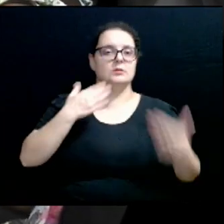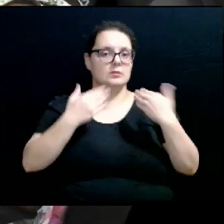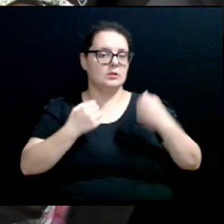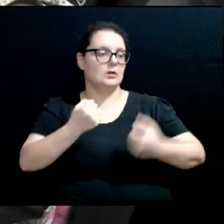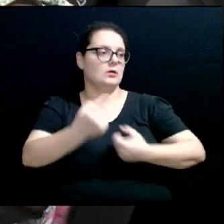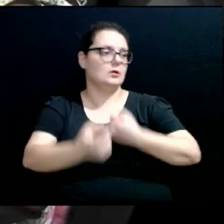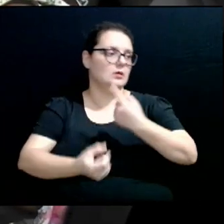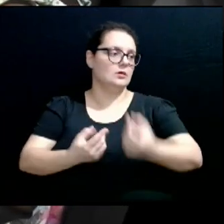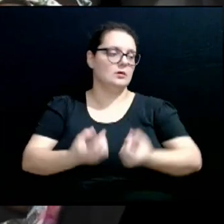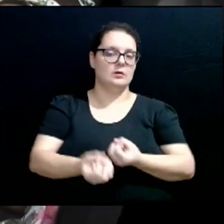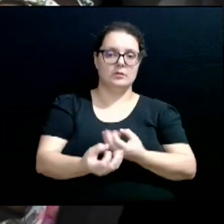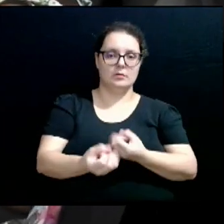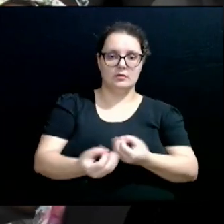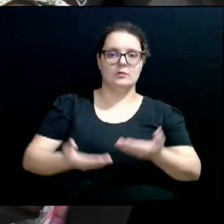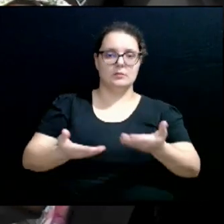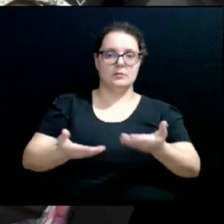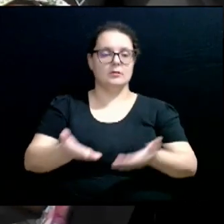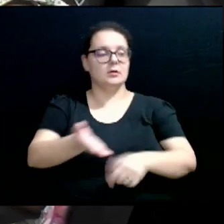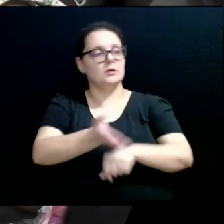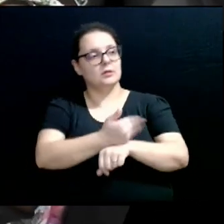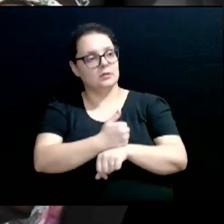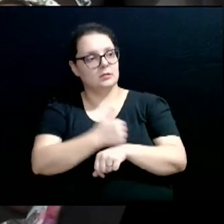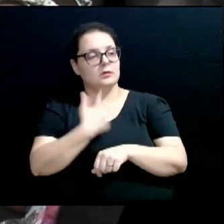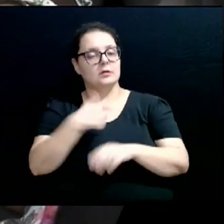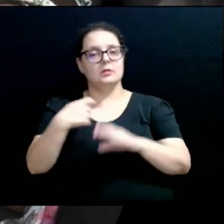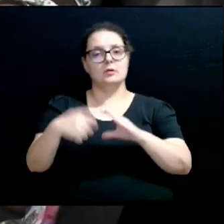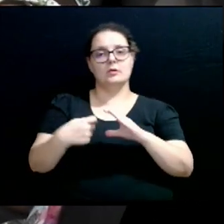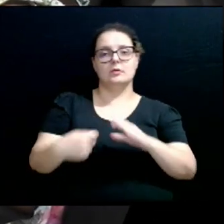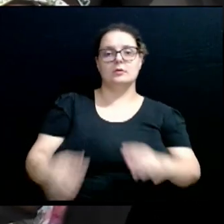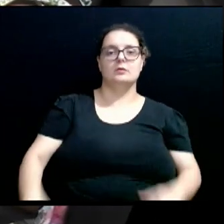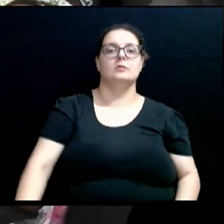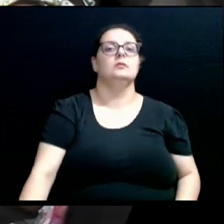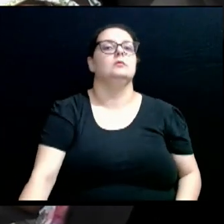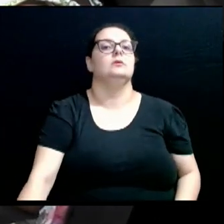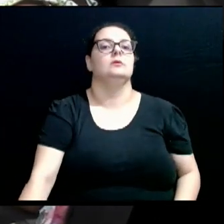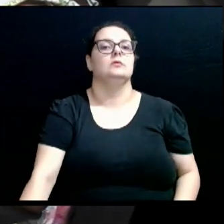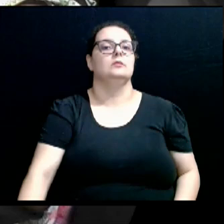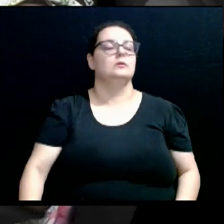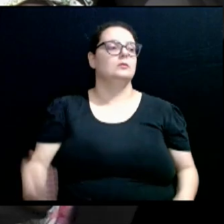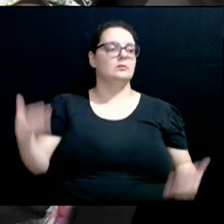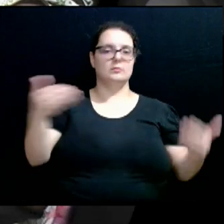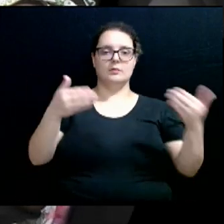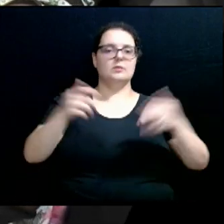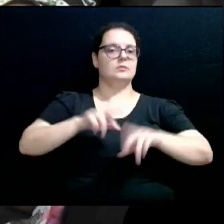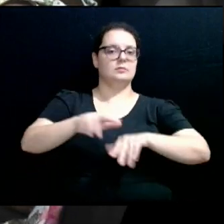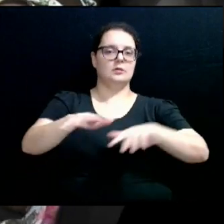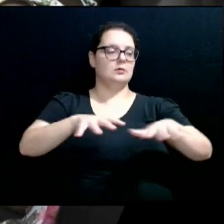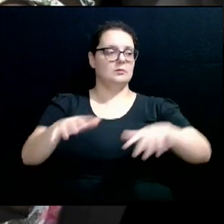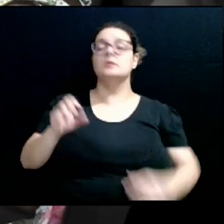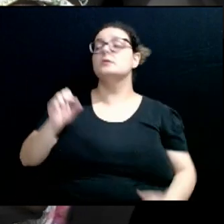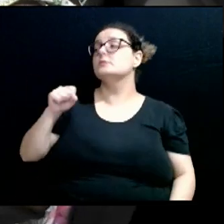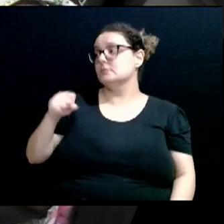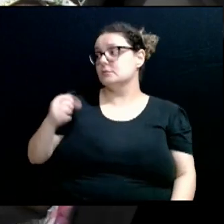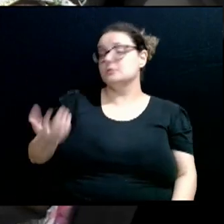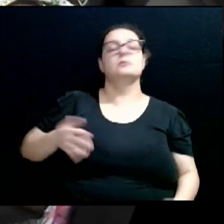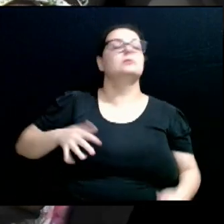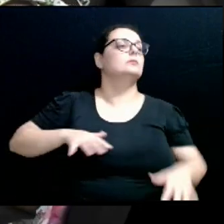né, anteriores à nossa gravação, e você participa de vários movimentos, vários movimentos